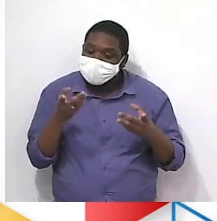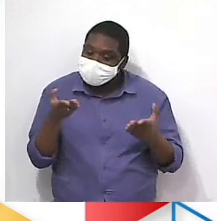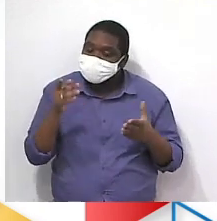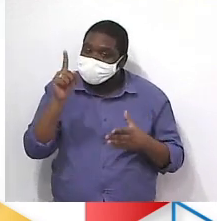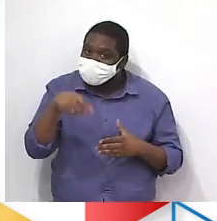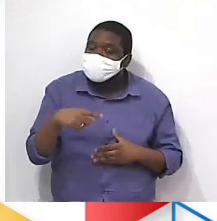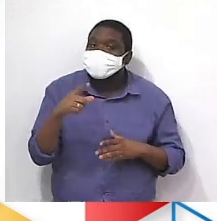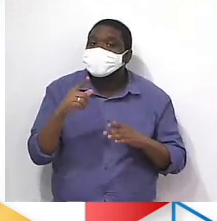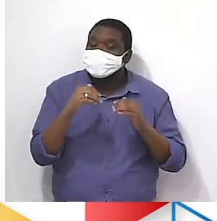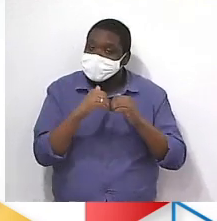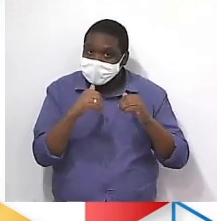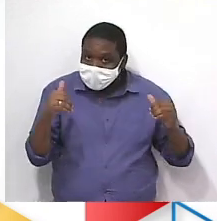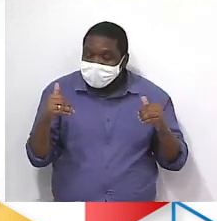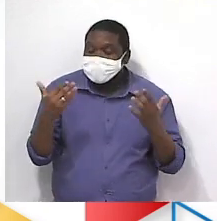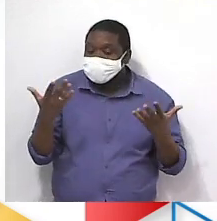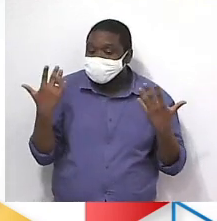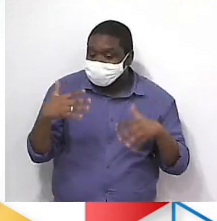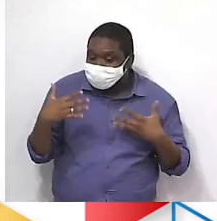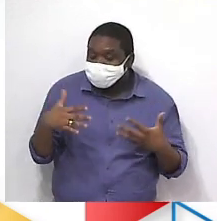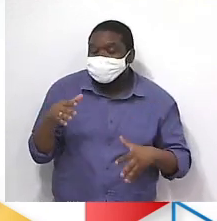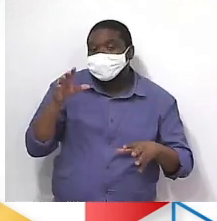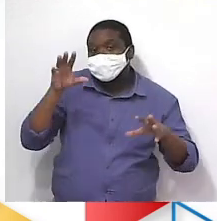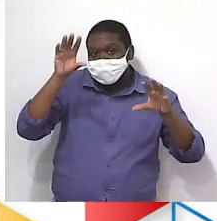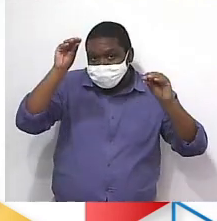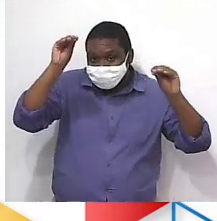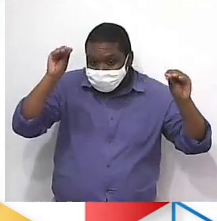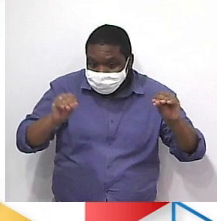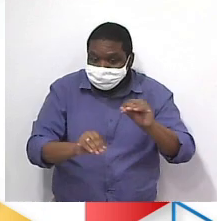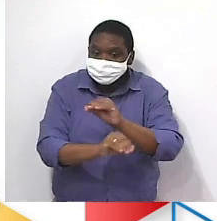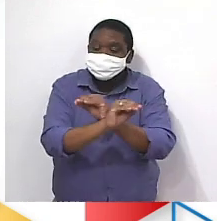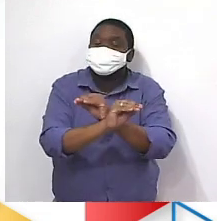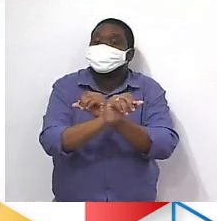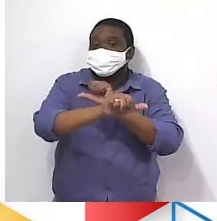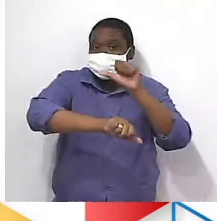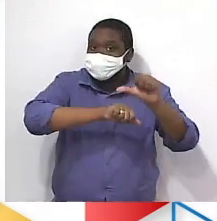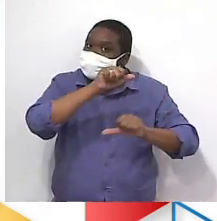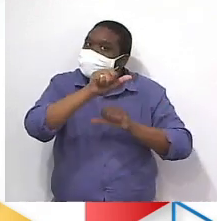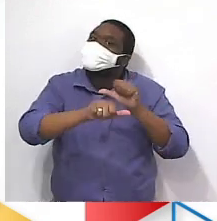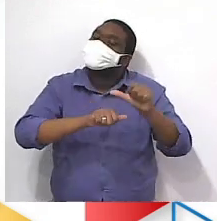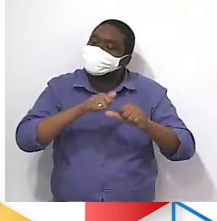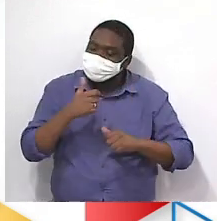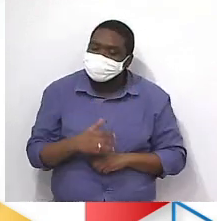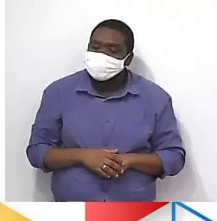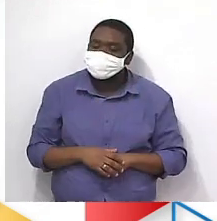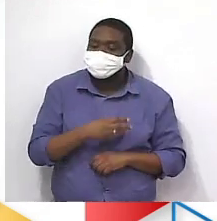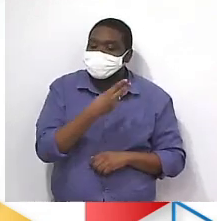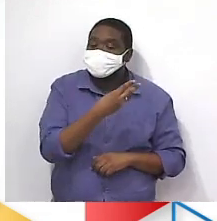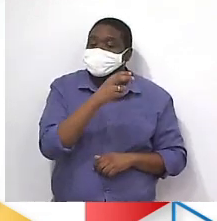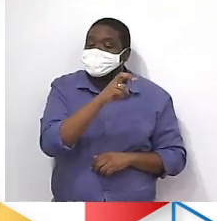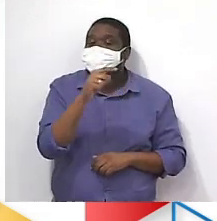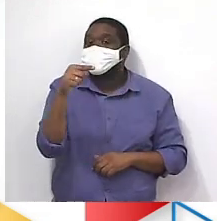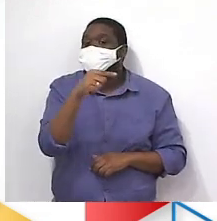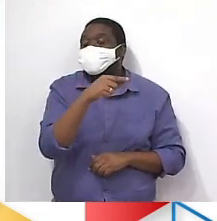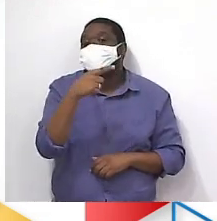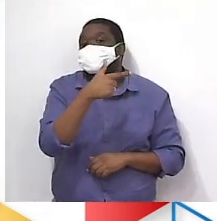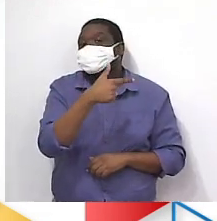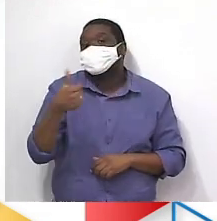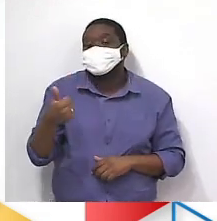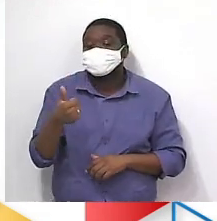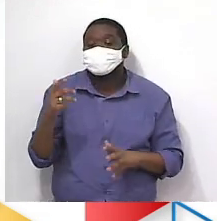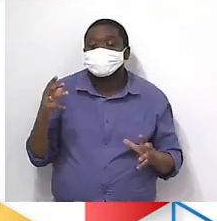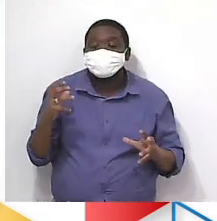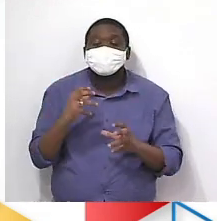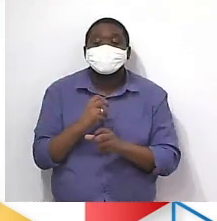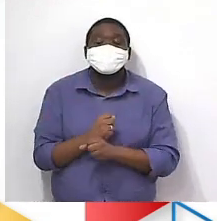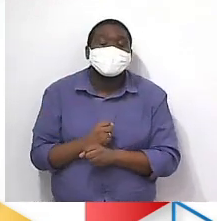Então, 21 passa para o outro lado e muda o sinal, não esquece. 35 menos 21 vai dar quanto? Quanto é que vai